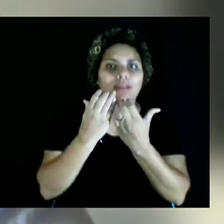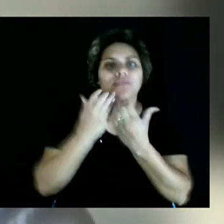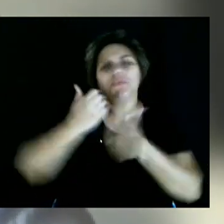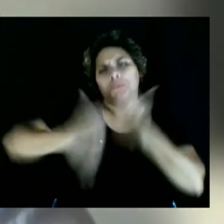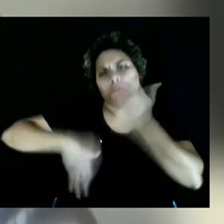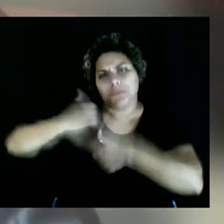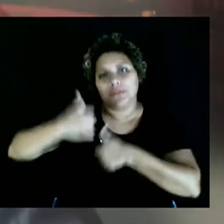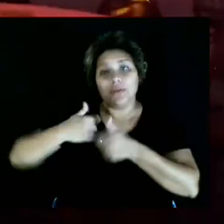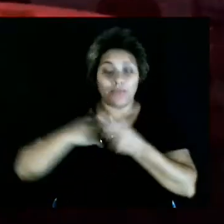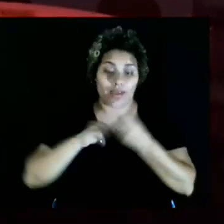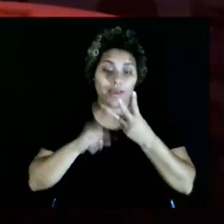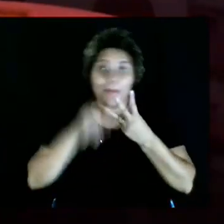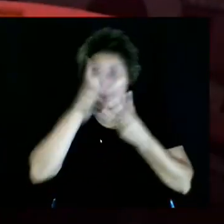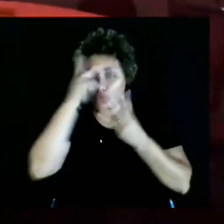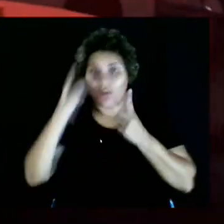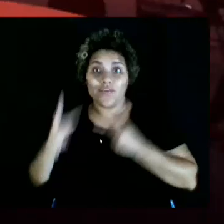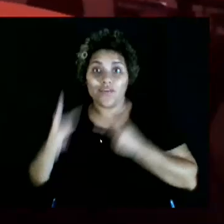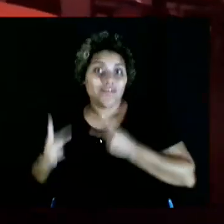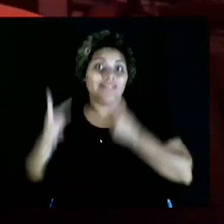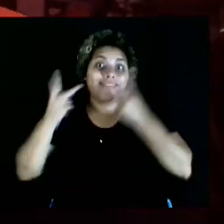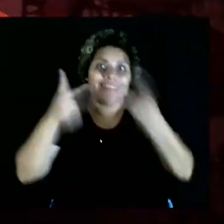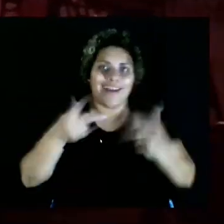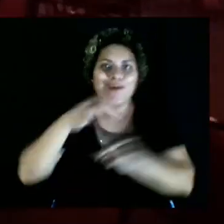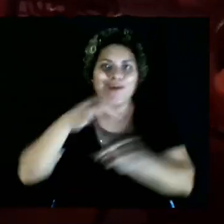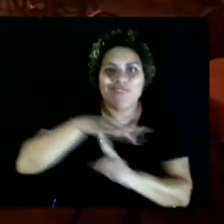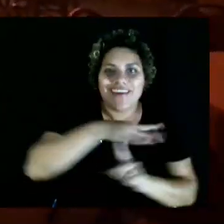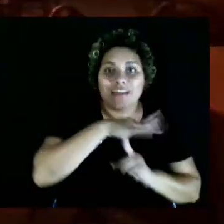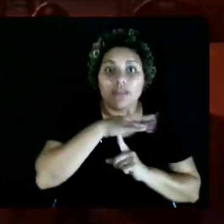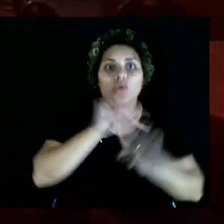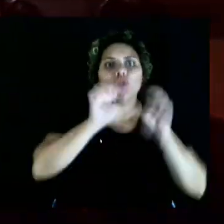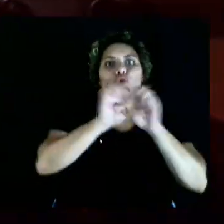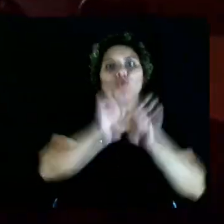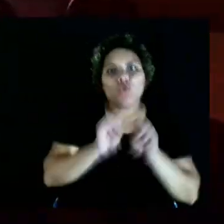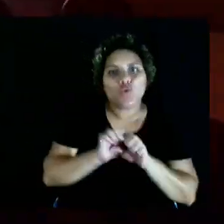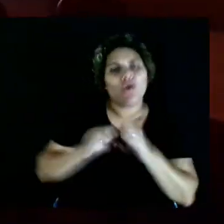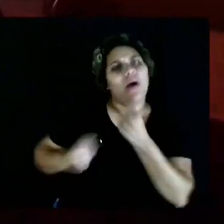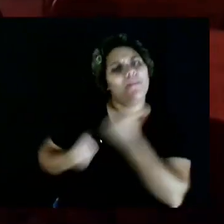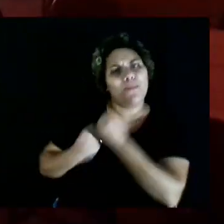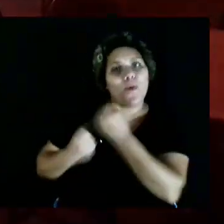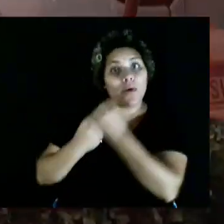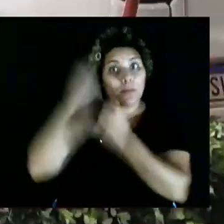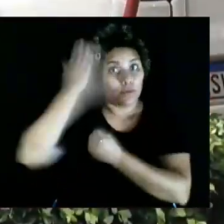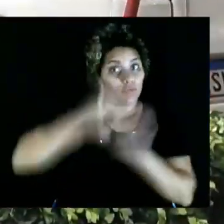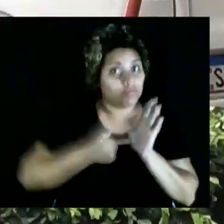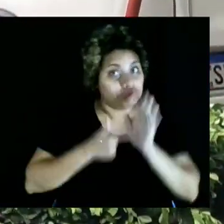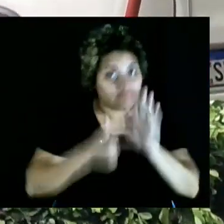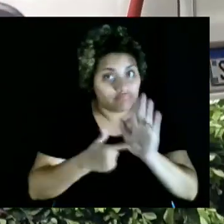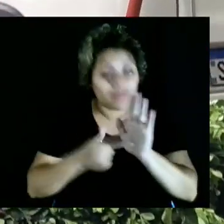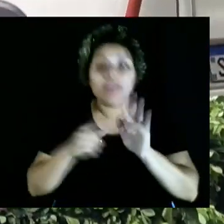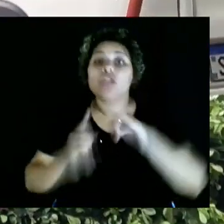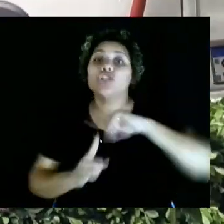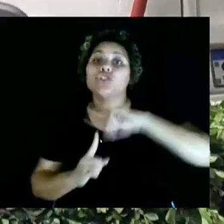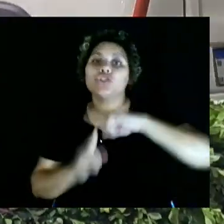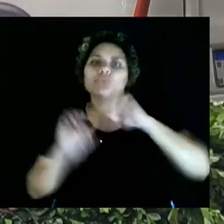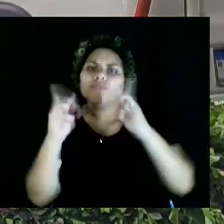visitar a feira. Você tem toda a estrutura de apoio. É importante destacar que esse tipo de evento gera um volume de empregos absolutamente